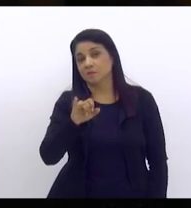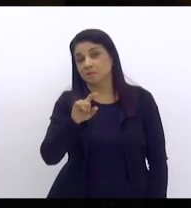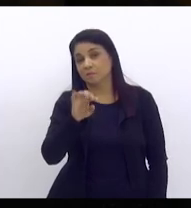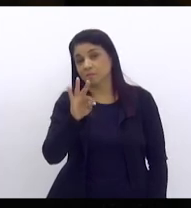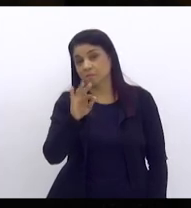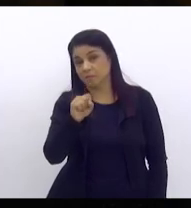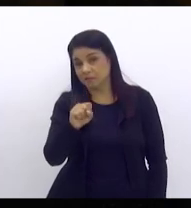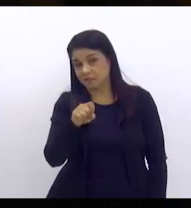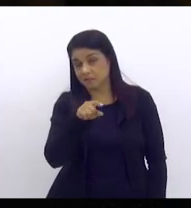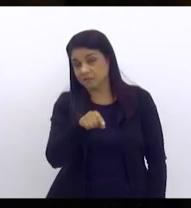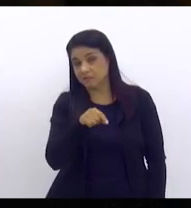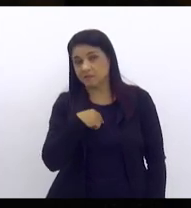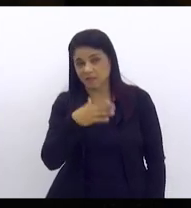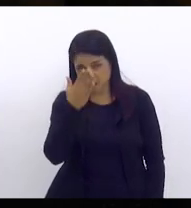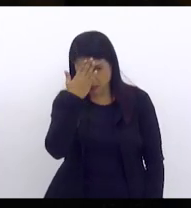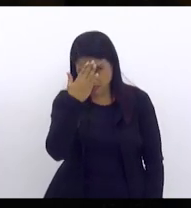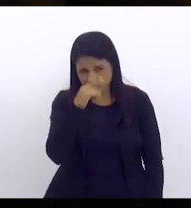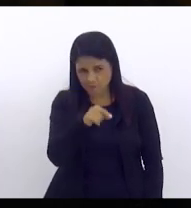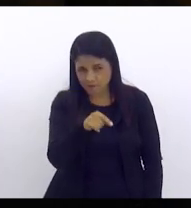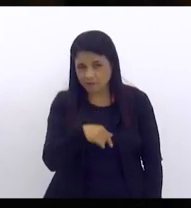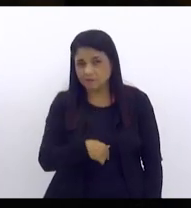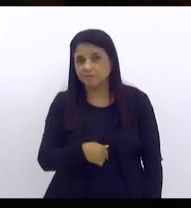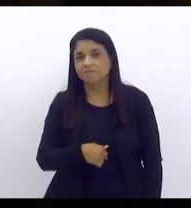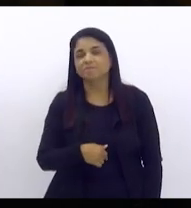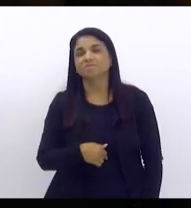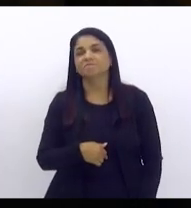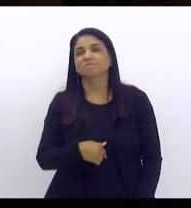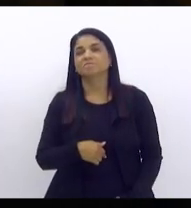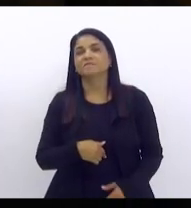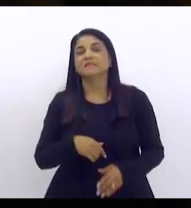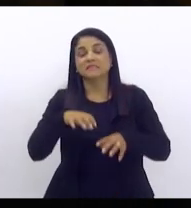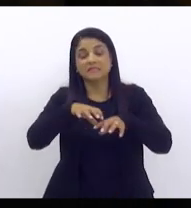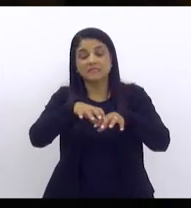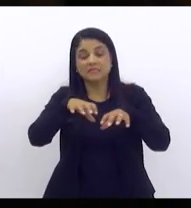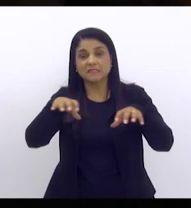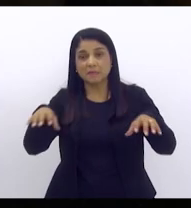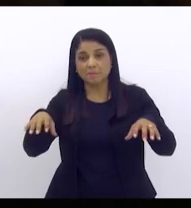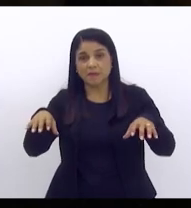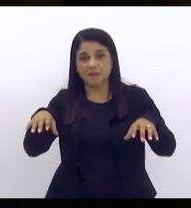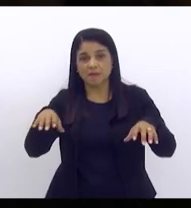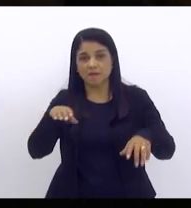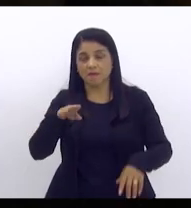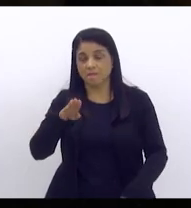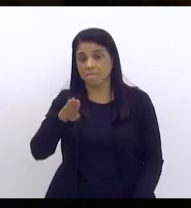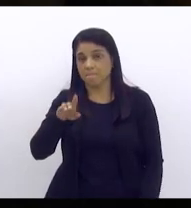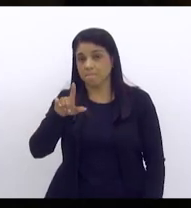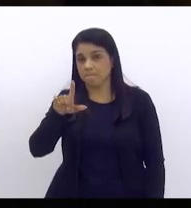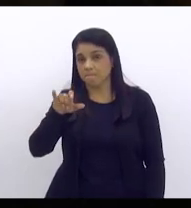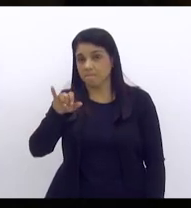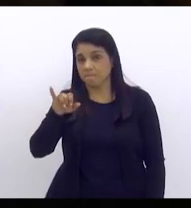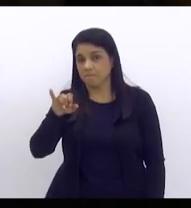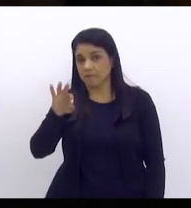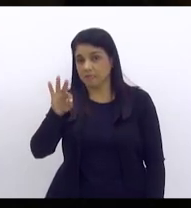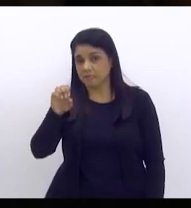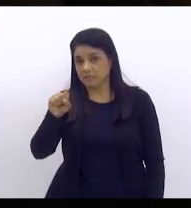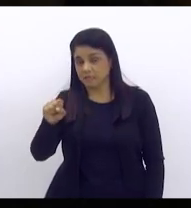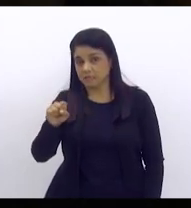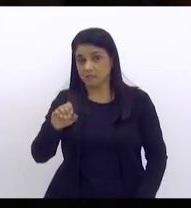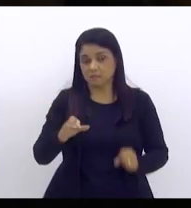quisemos fazer o quê? Separar as blitzes de segurança